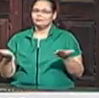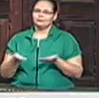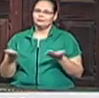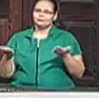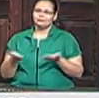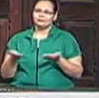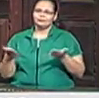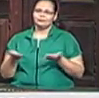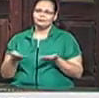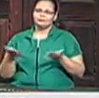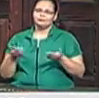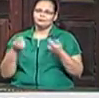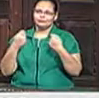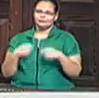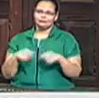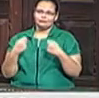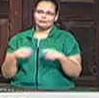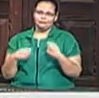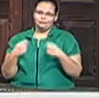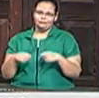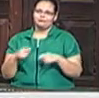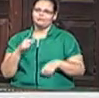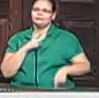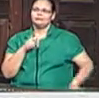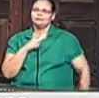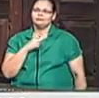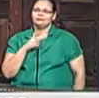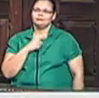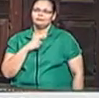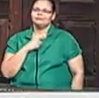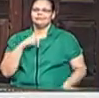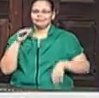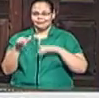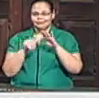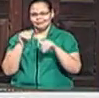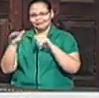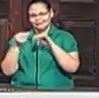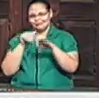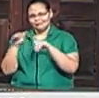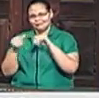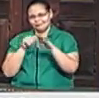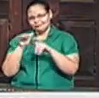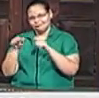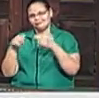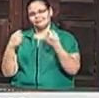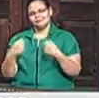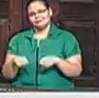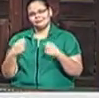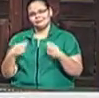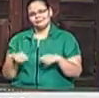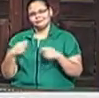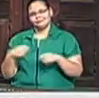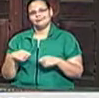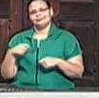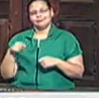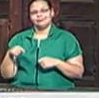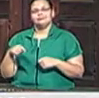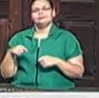Agora, é preciso que haja um chamamento. É preciso que este